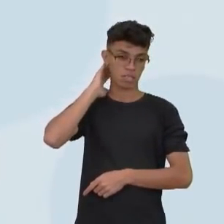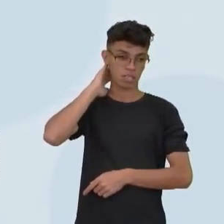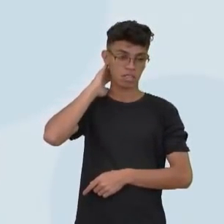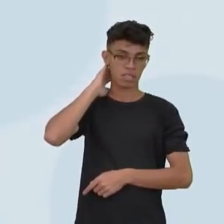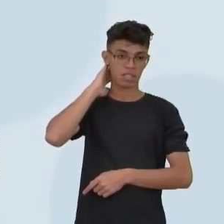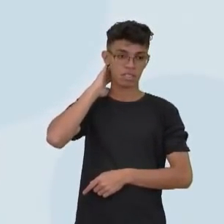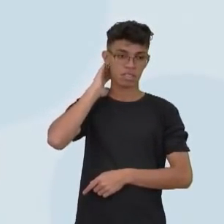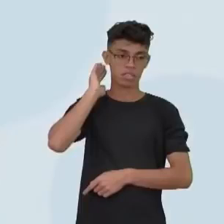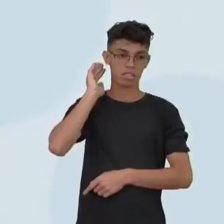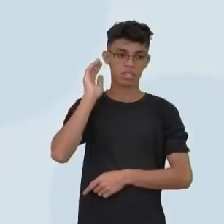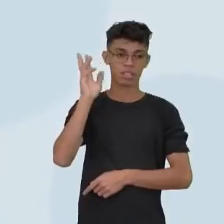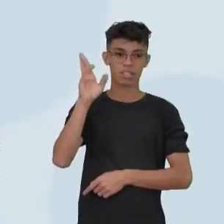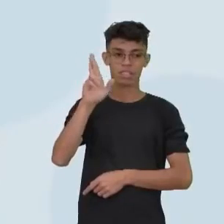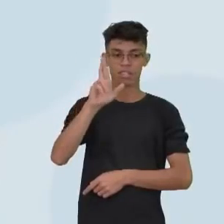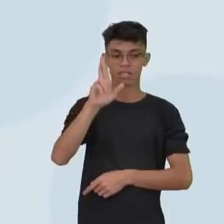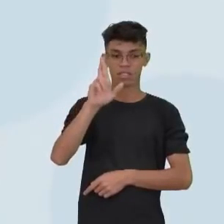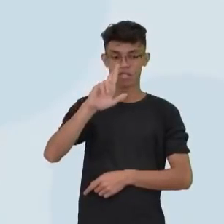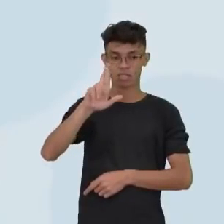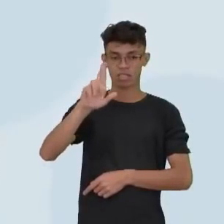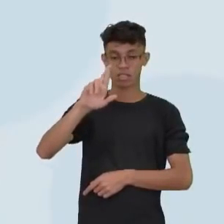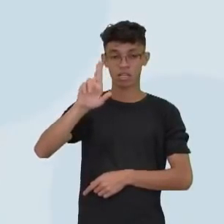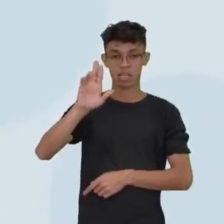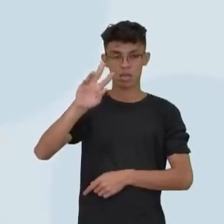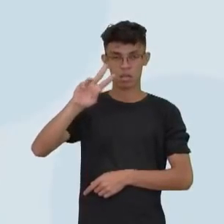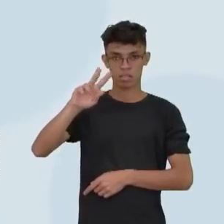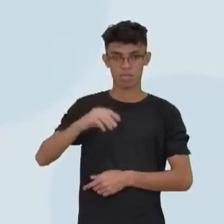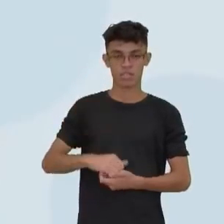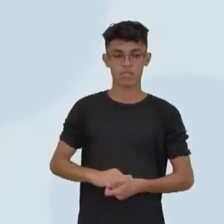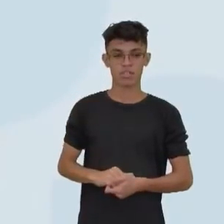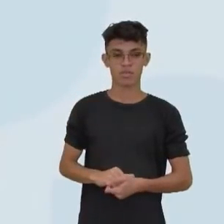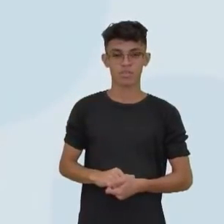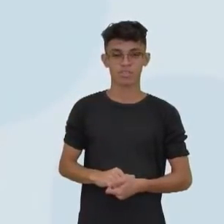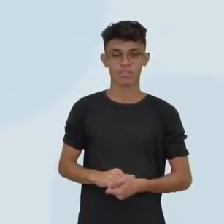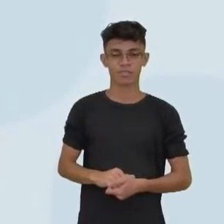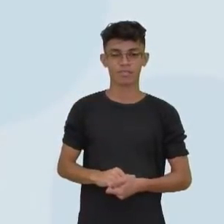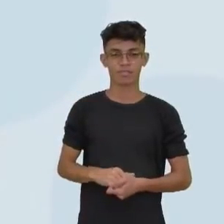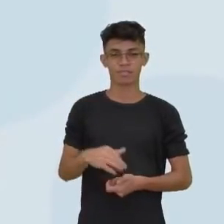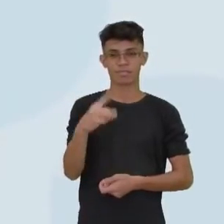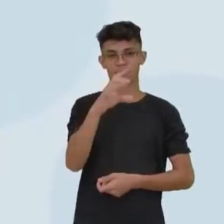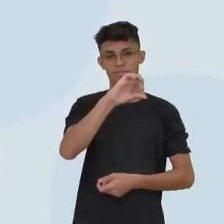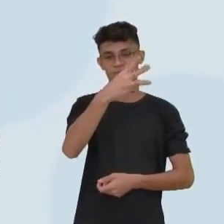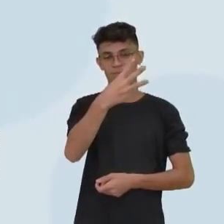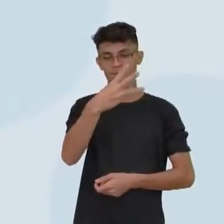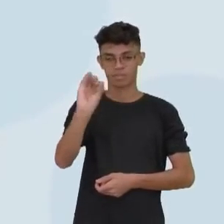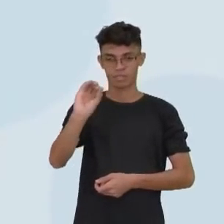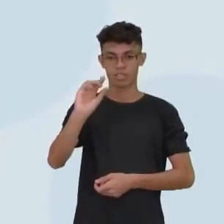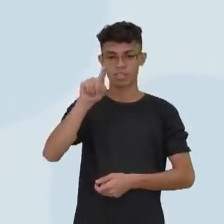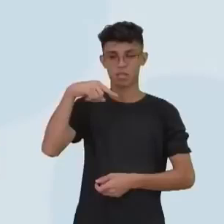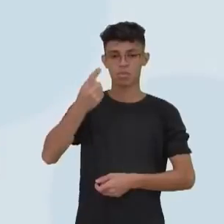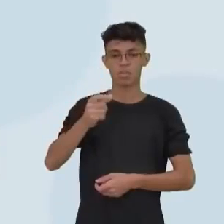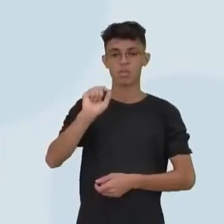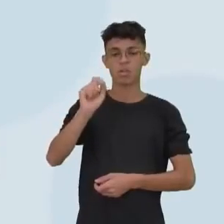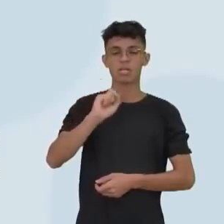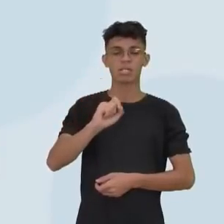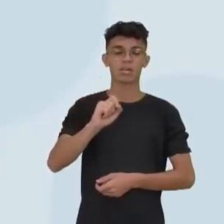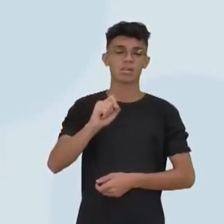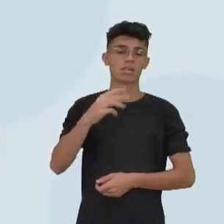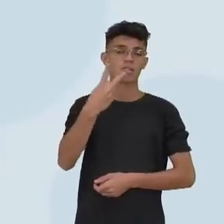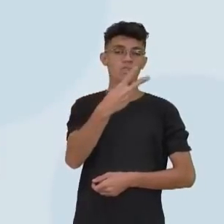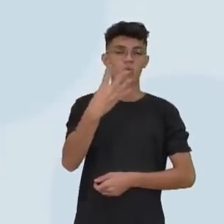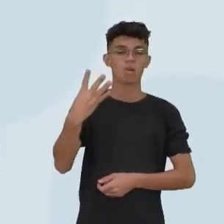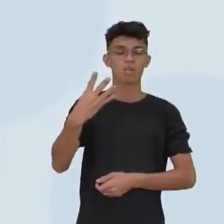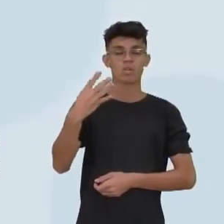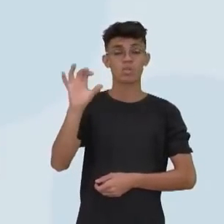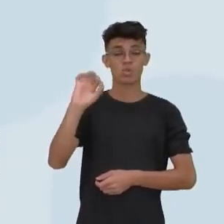de Estado. O golpe de 1930, que depois o presidente da República, Washington Luiz, em 24 de outubro